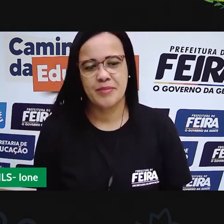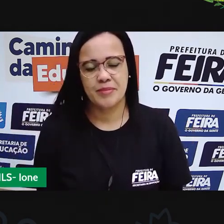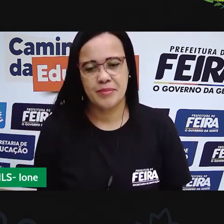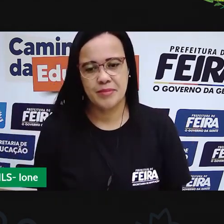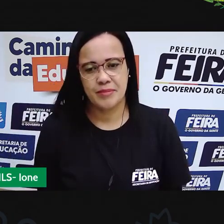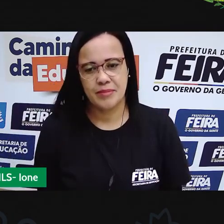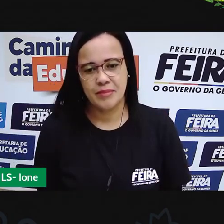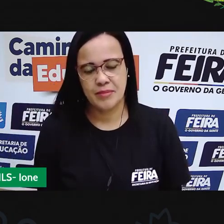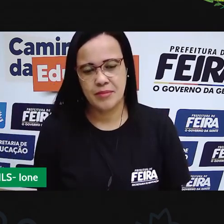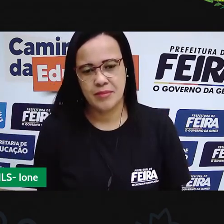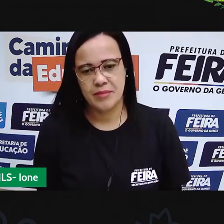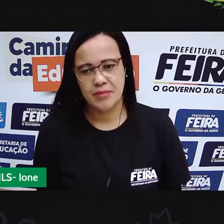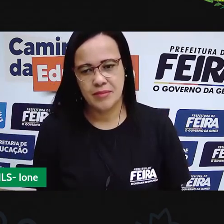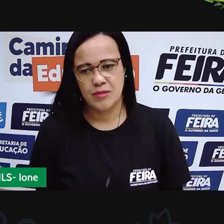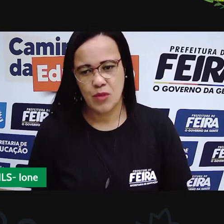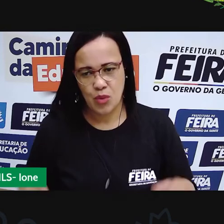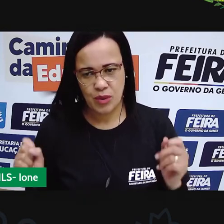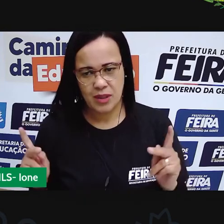tá